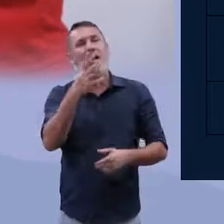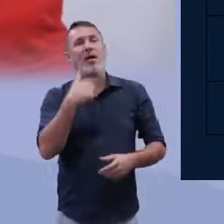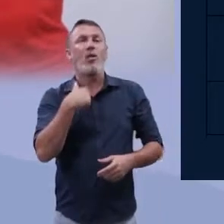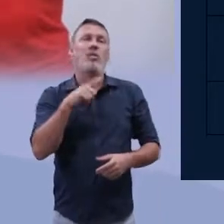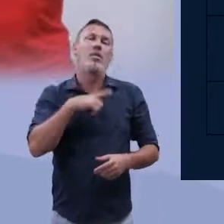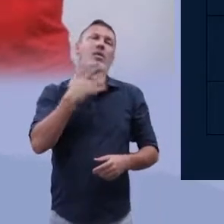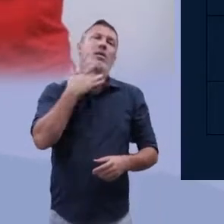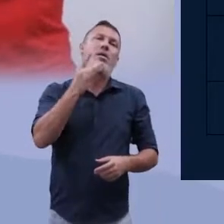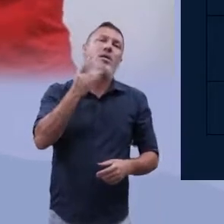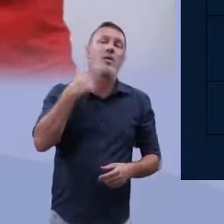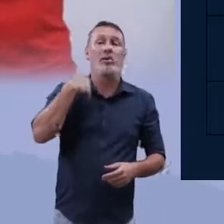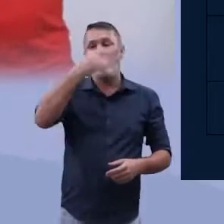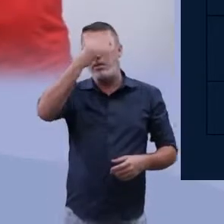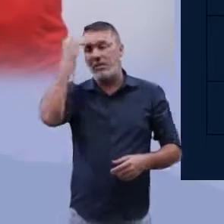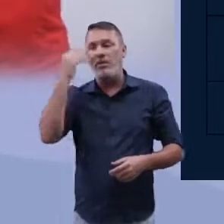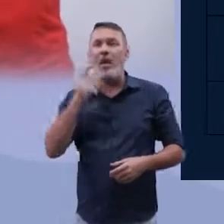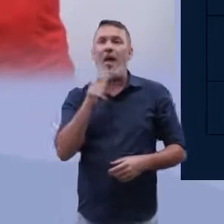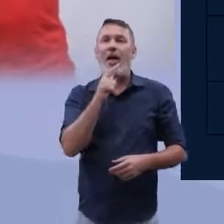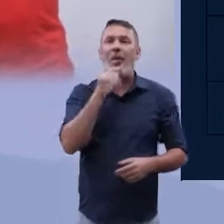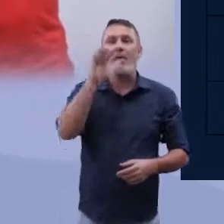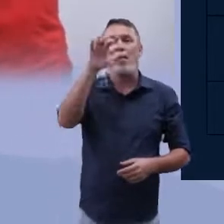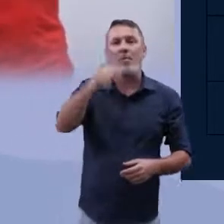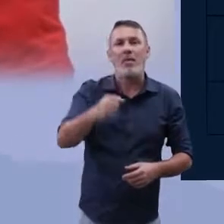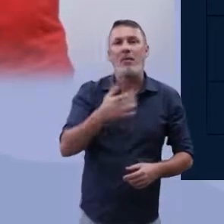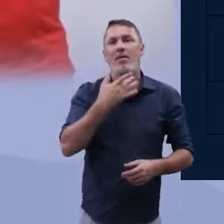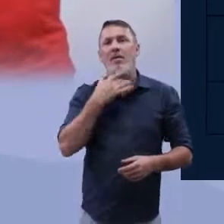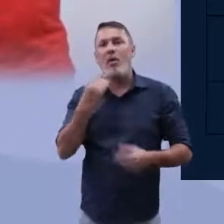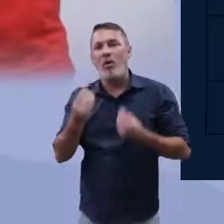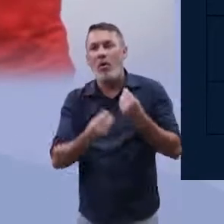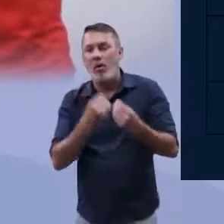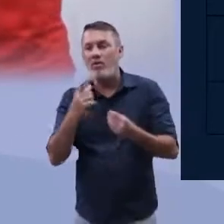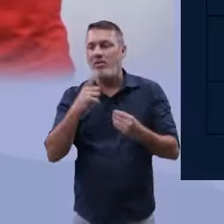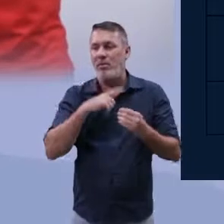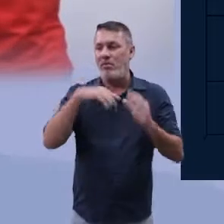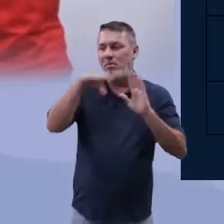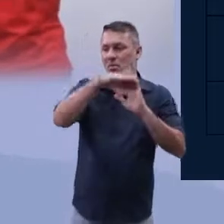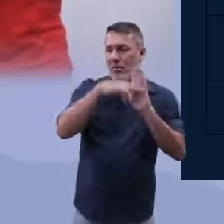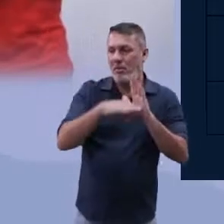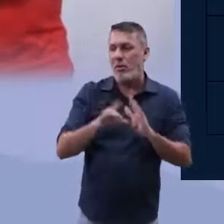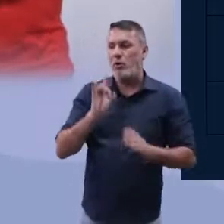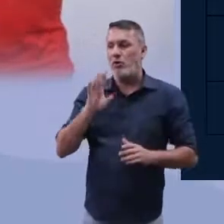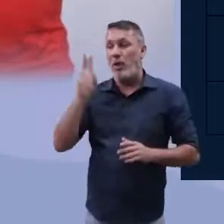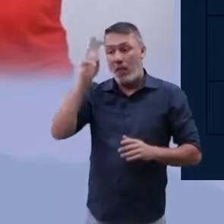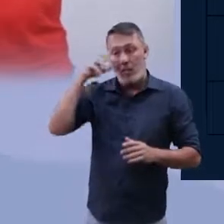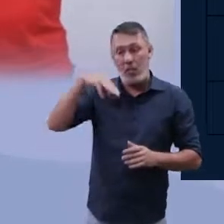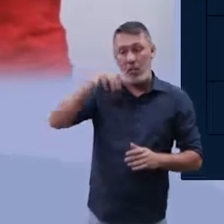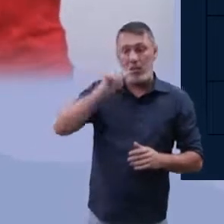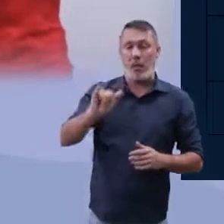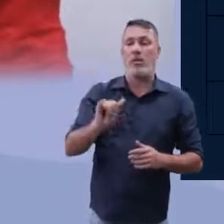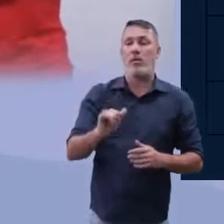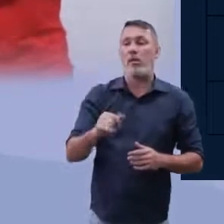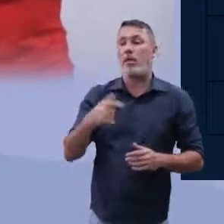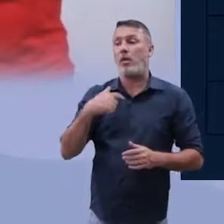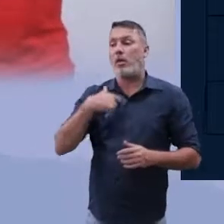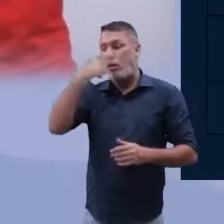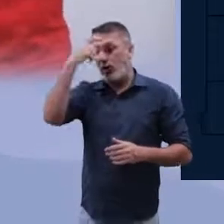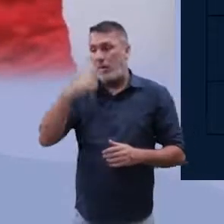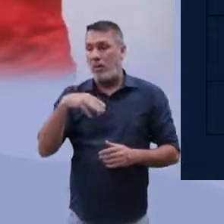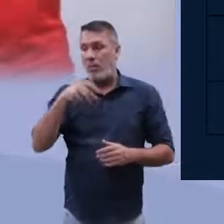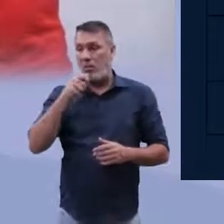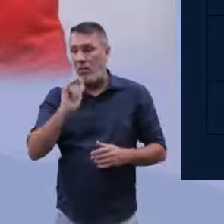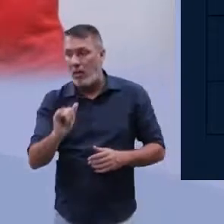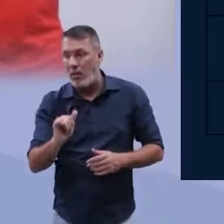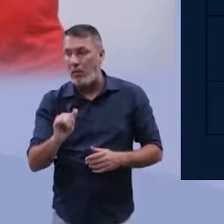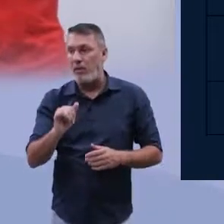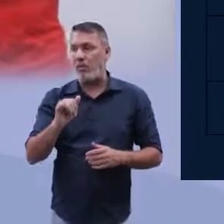meu Deus, estou morrendo de sede. Aí esquece como é que fala May I go to the bathroom? May I drink some water? Né? É só lembrar do may. Ou então fala May